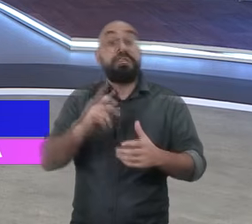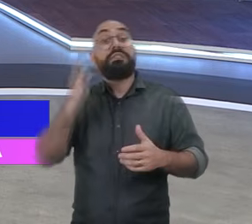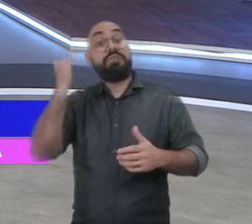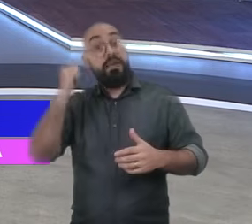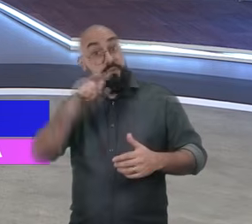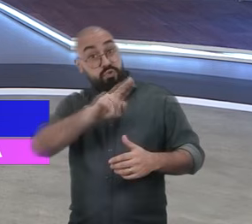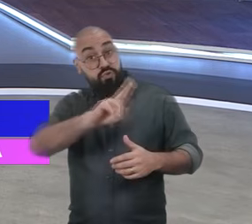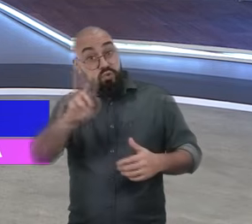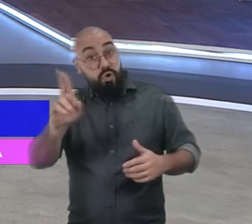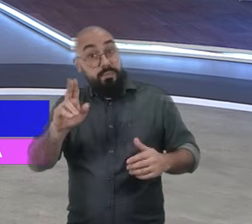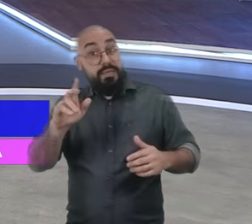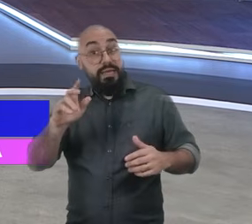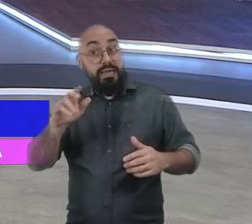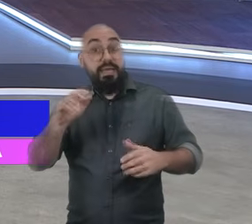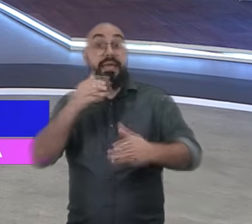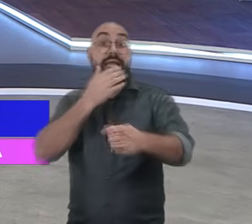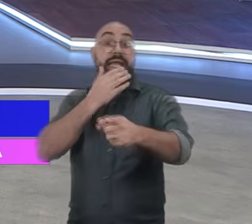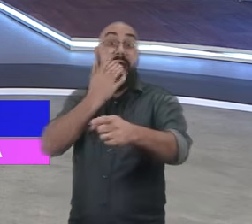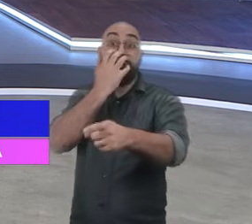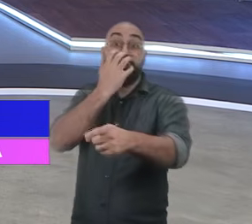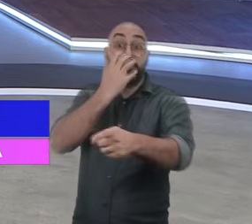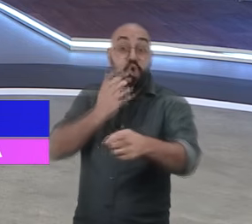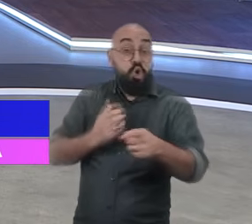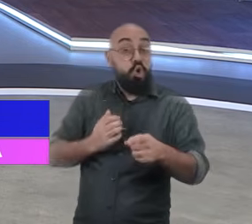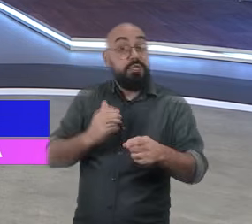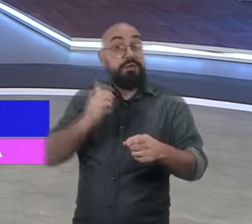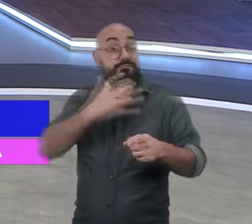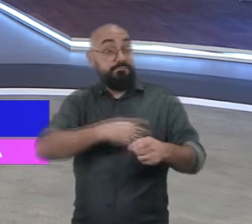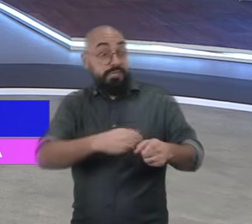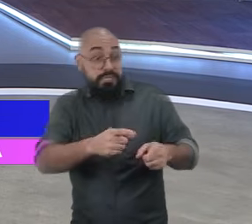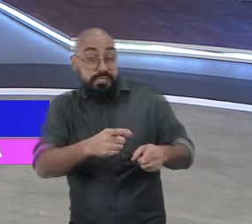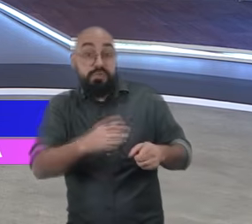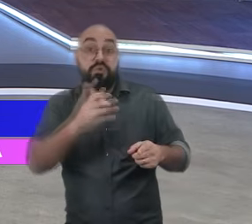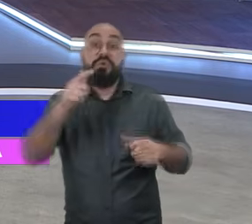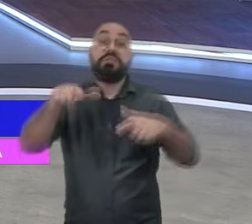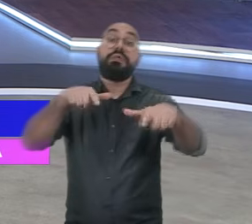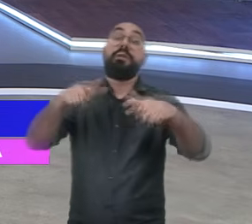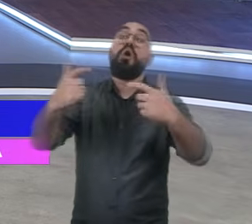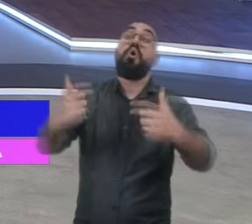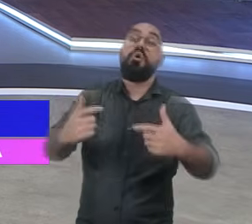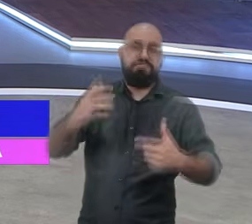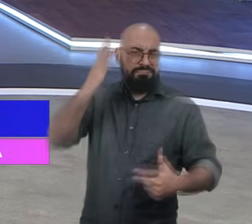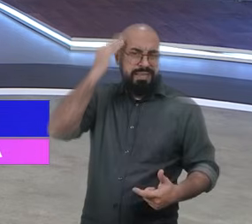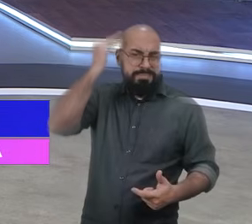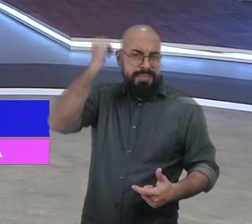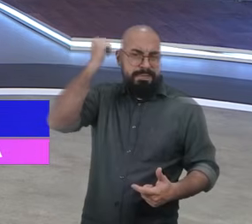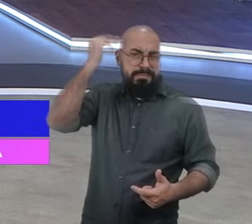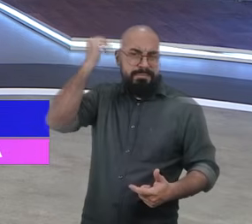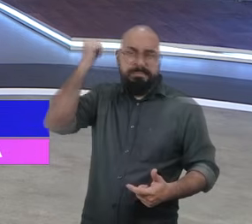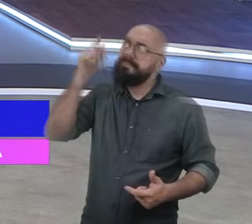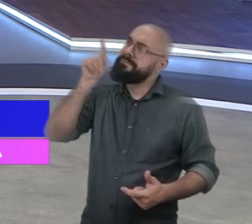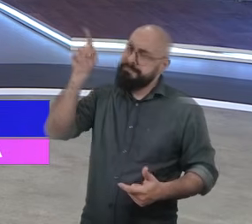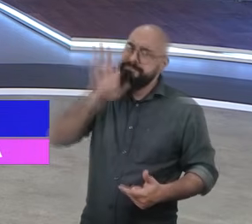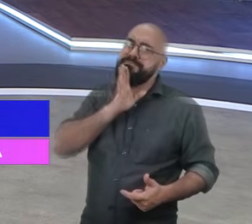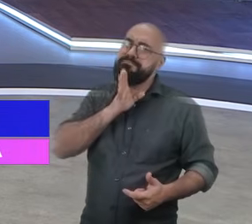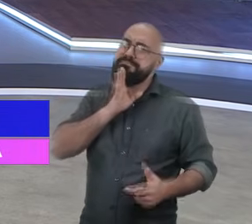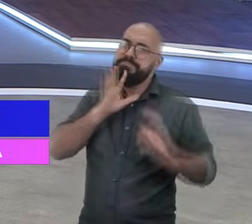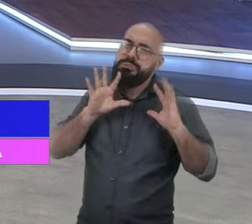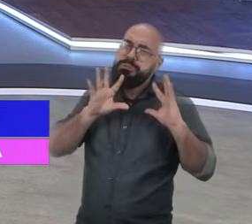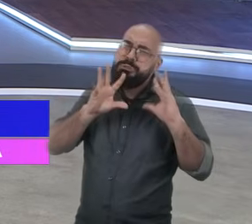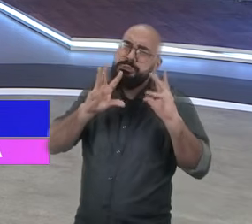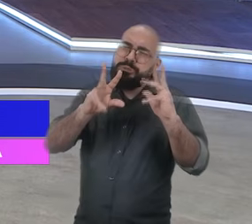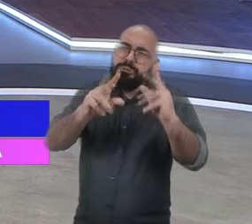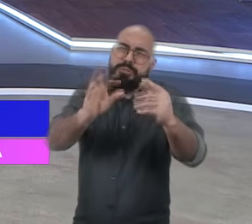sabe o nome do seu esposo, ele sabe o nome dos seus filhos, ele sabe onde você trabalha, Ele sabe quais são suas angústias, Ele